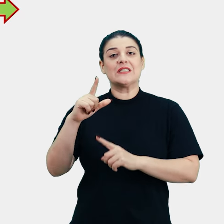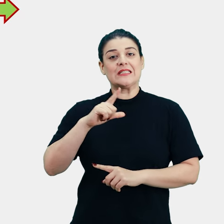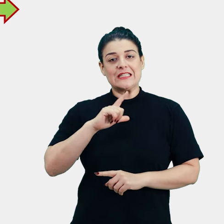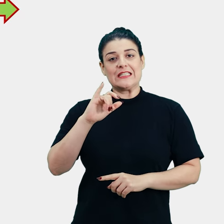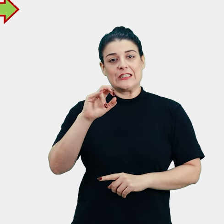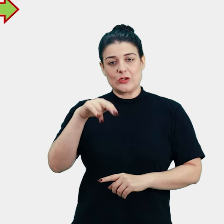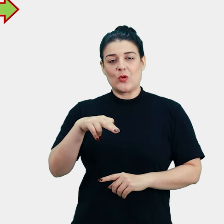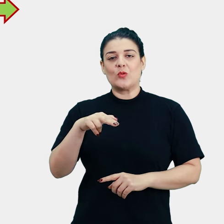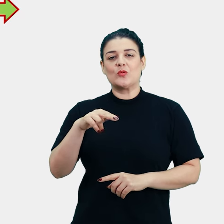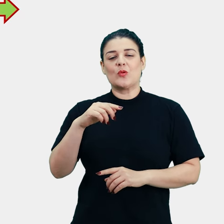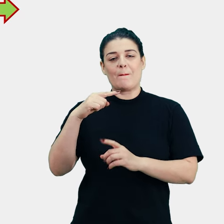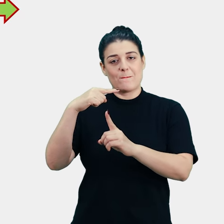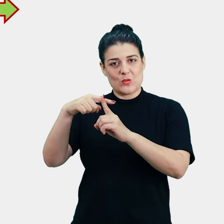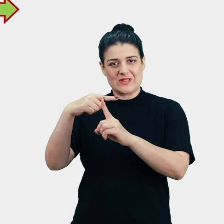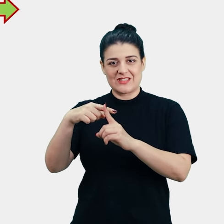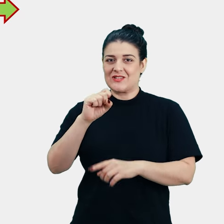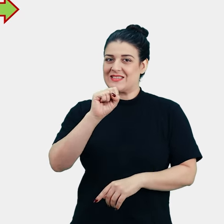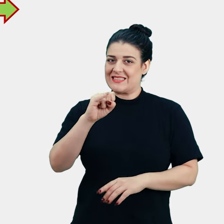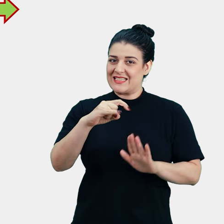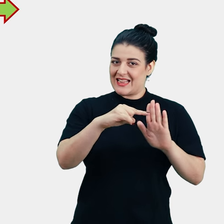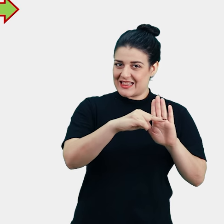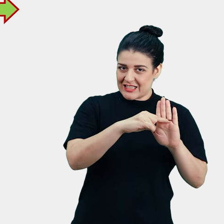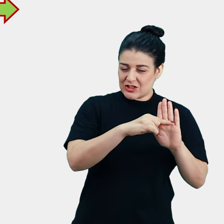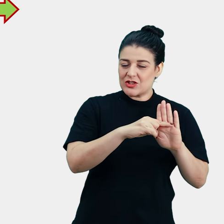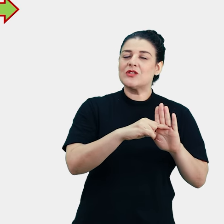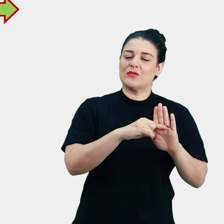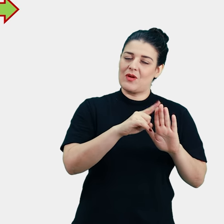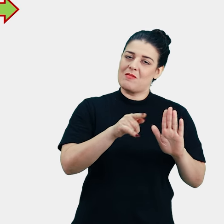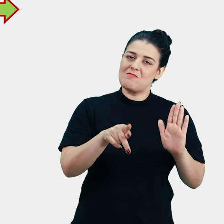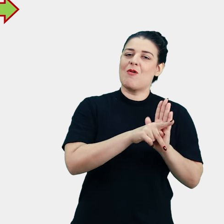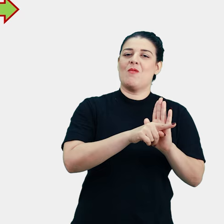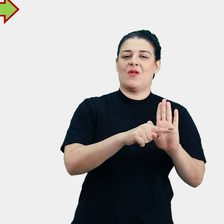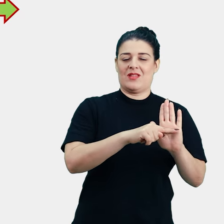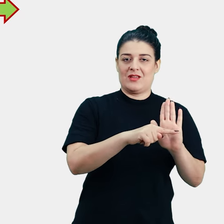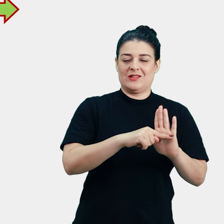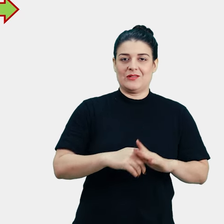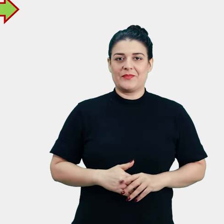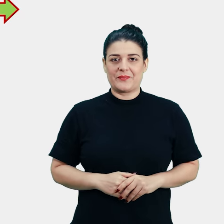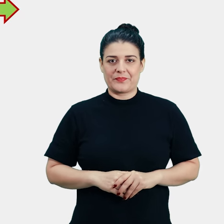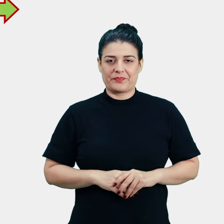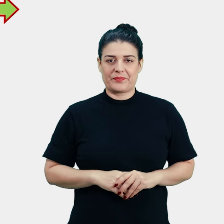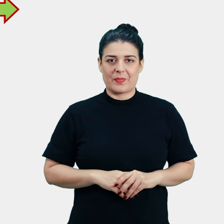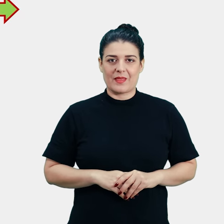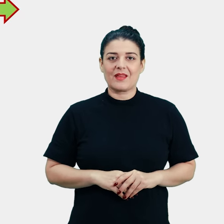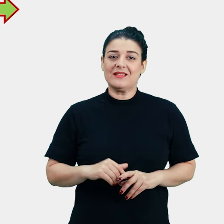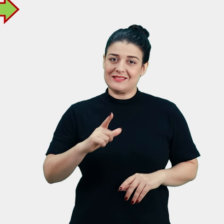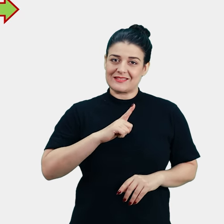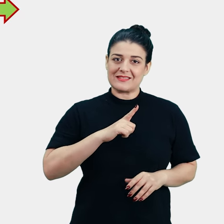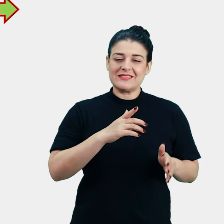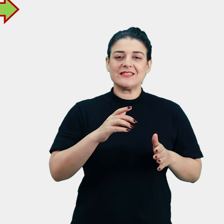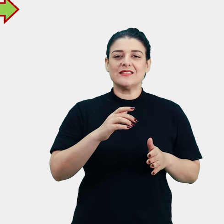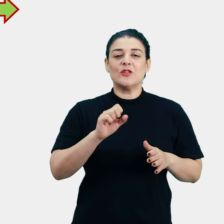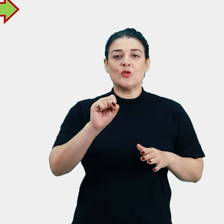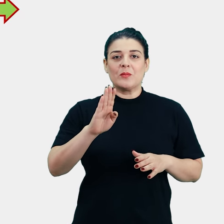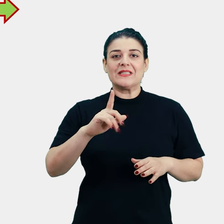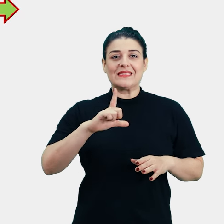carga positiva. Em modo negativo, você tem íons de carga negativa. Então, você gera íons,